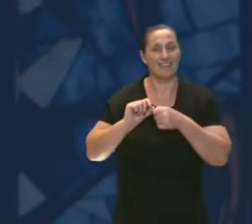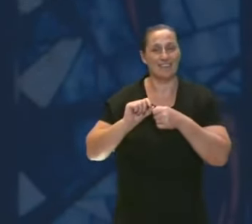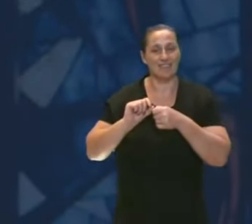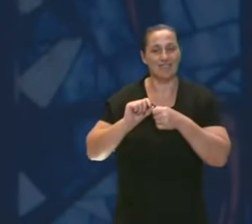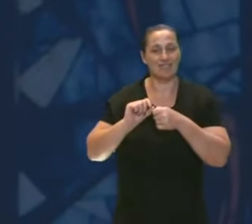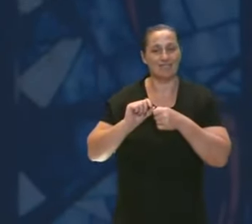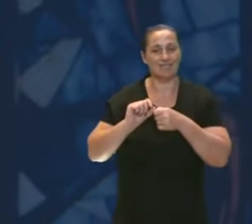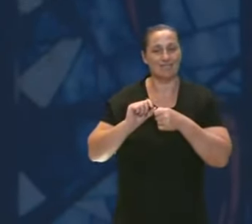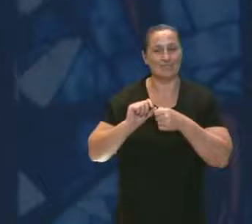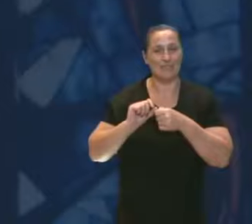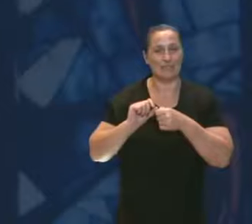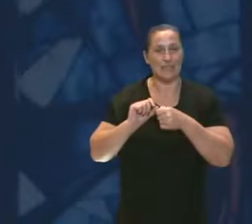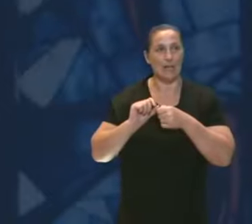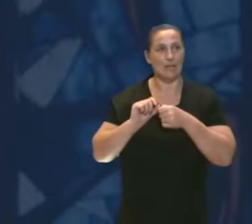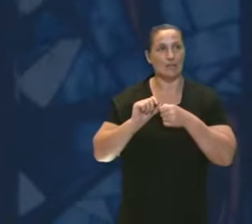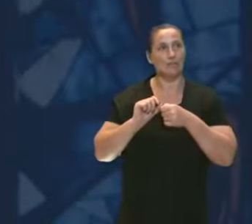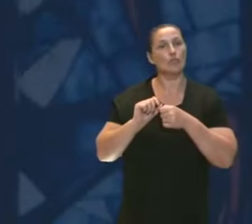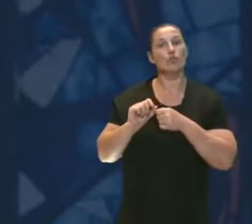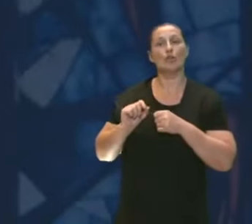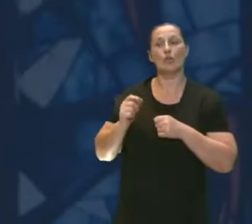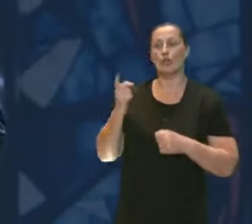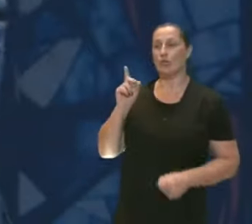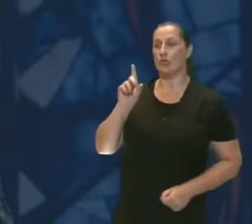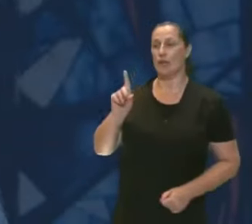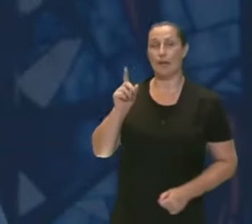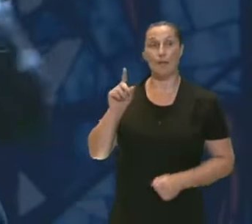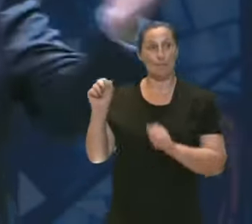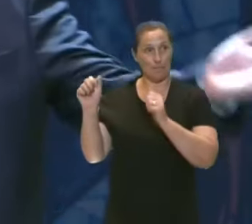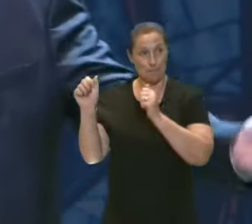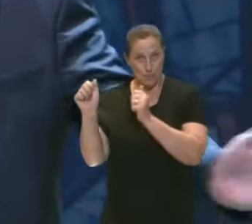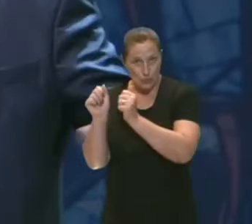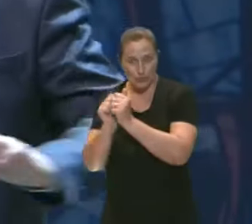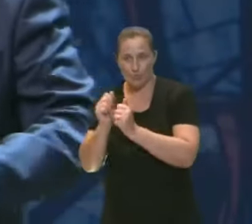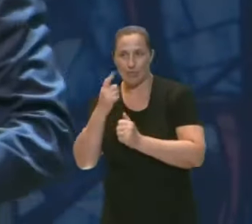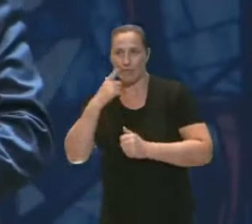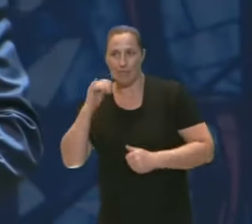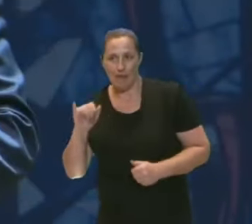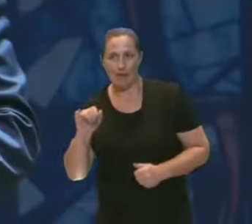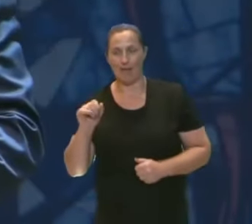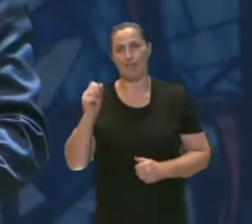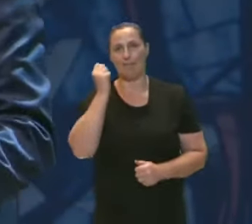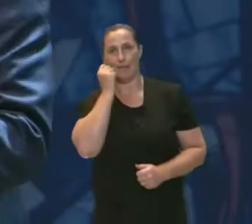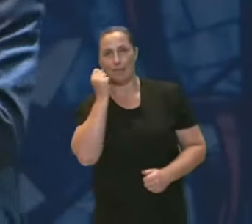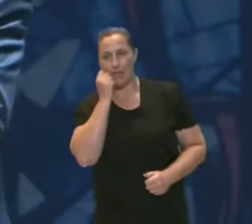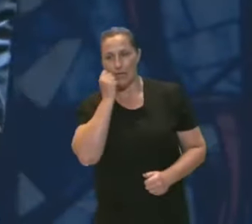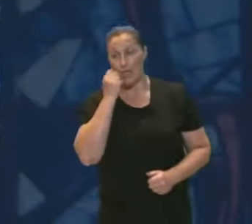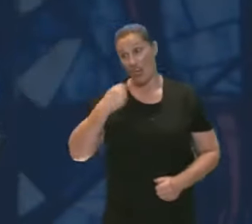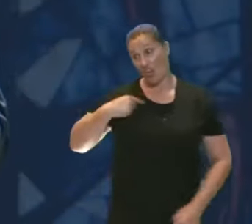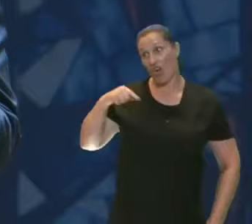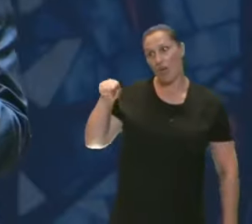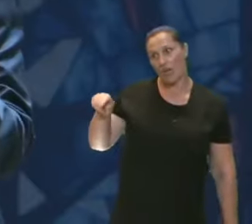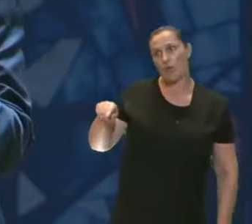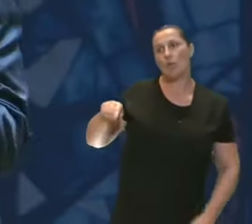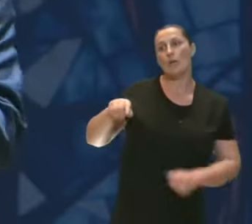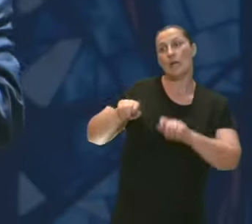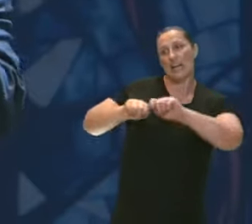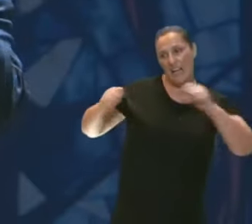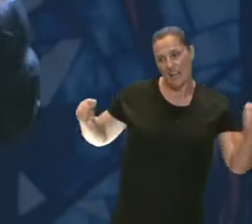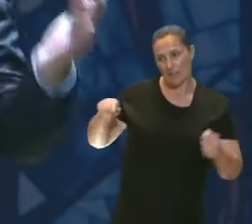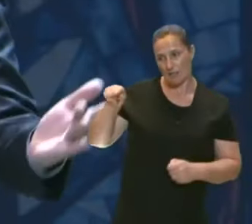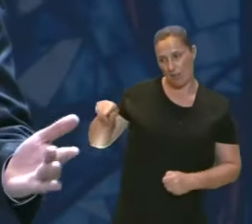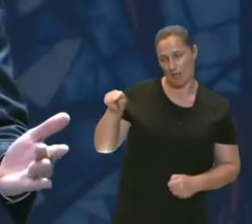E aí a gente chega na frente do pai e da mãe e diz assim, olha, eu fiz porque ele fez primeiro. E a gente fica tentando